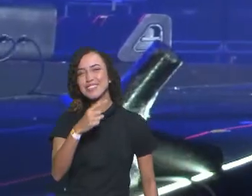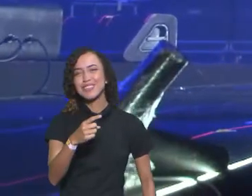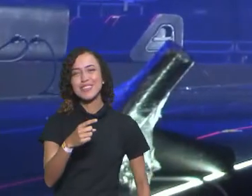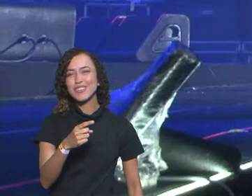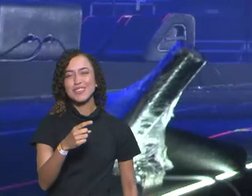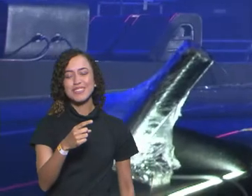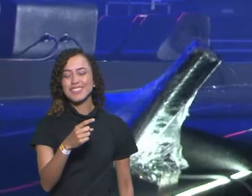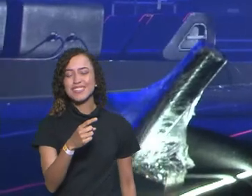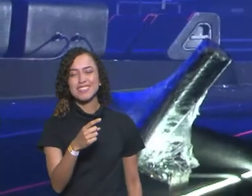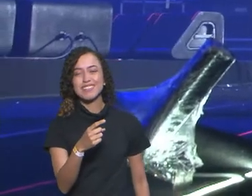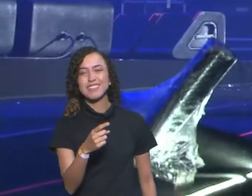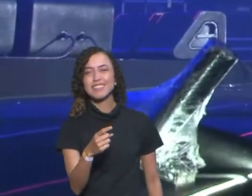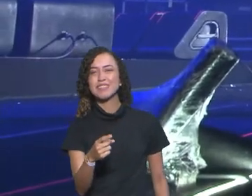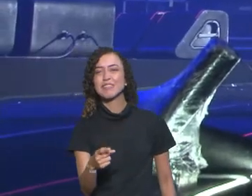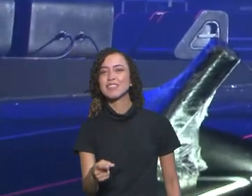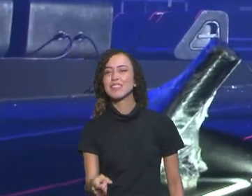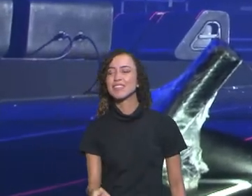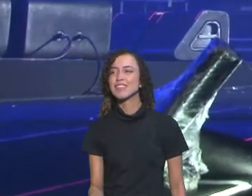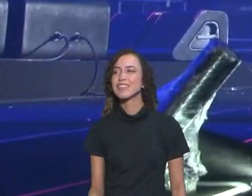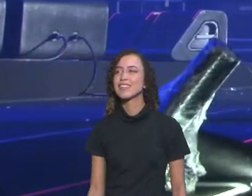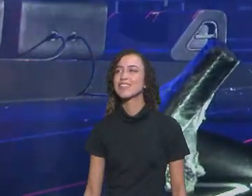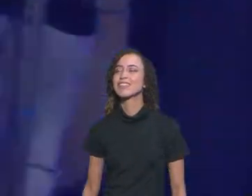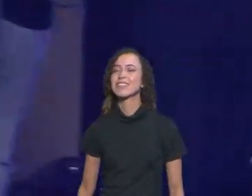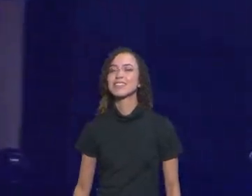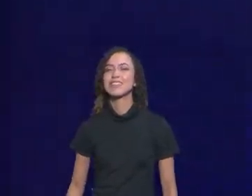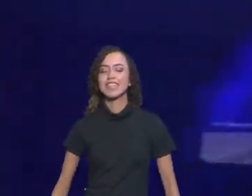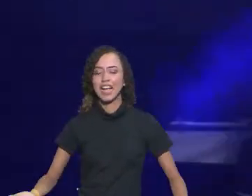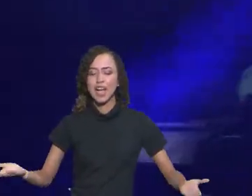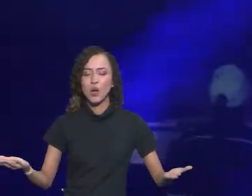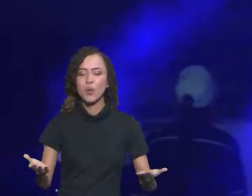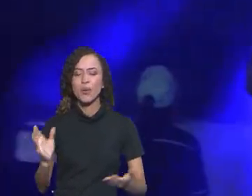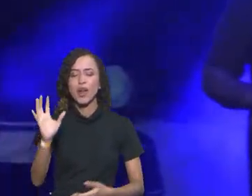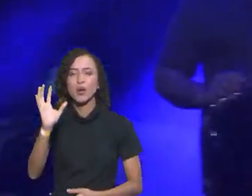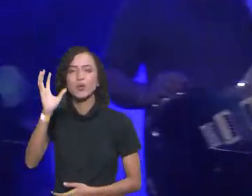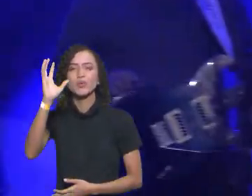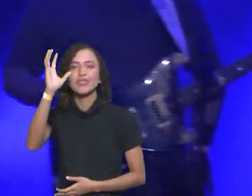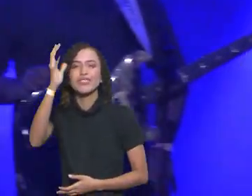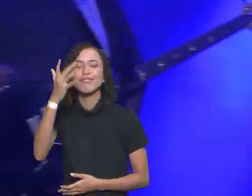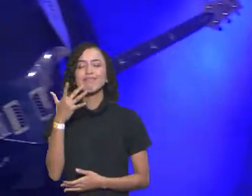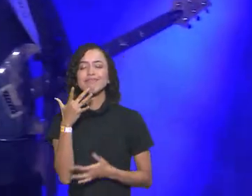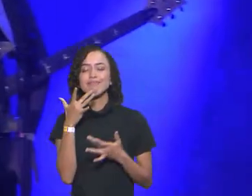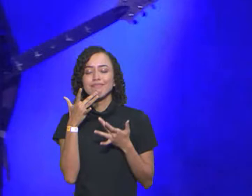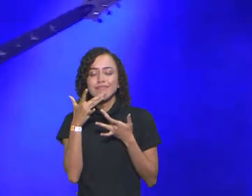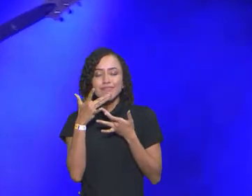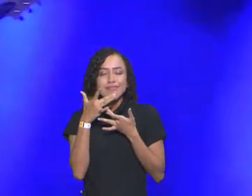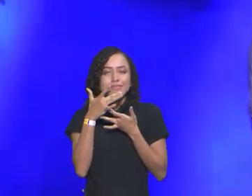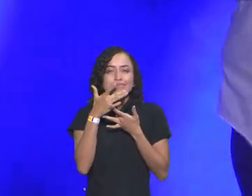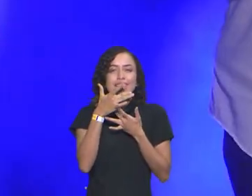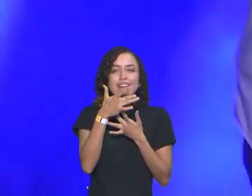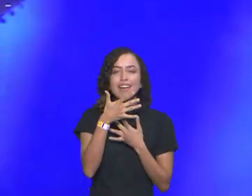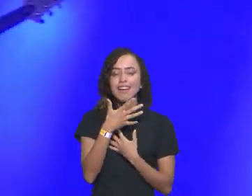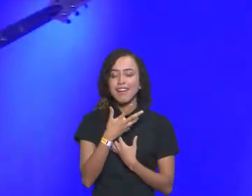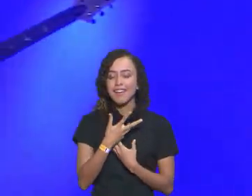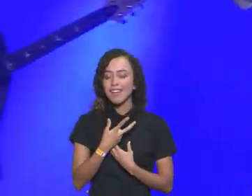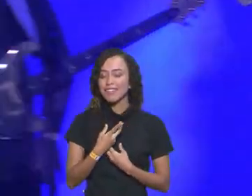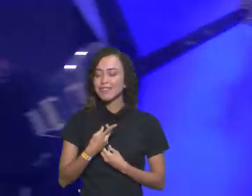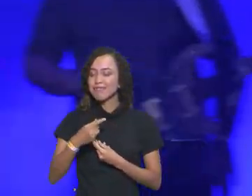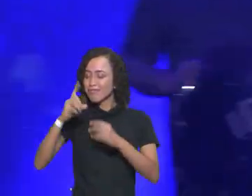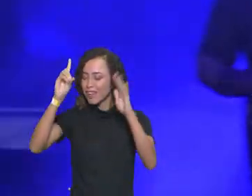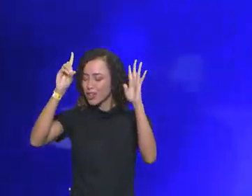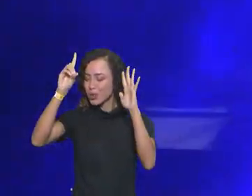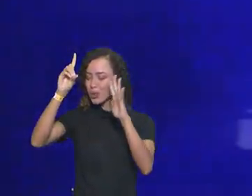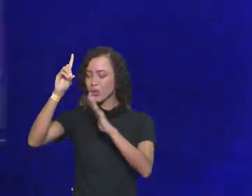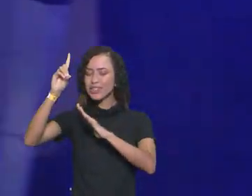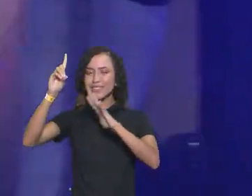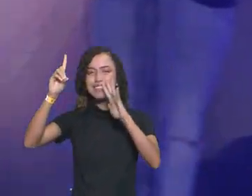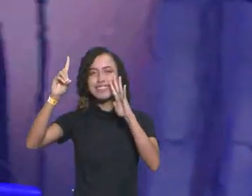senhor deixa eu falar tá acontecendo algo gostoso aqui adoração de forma genuína